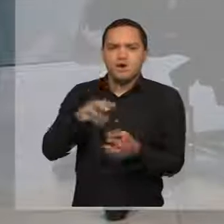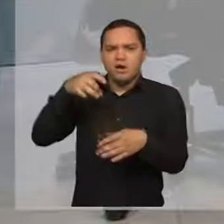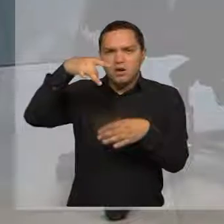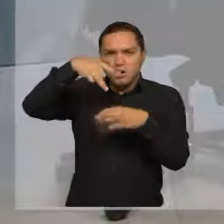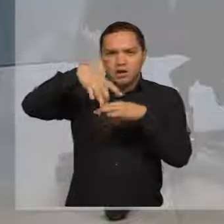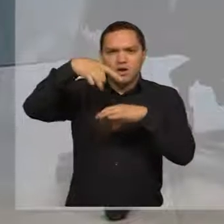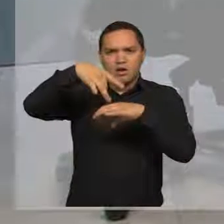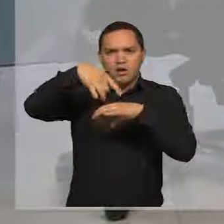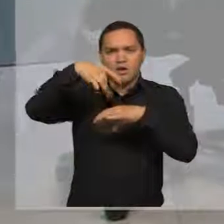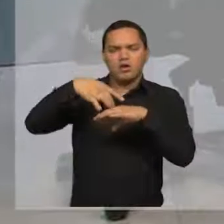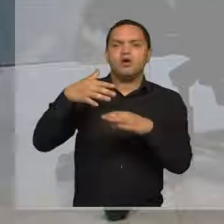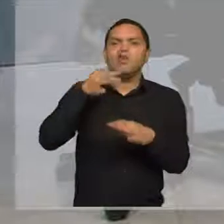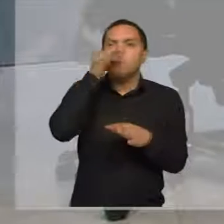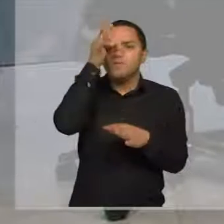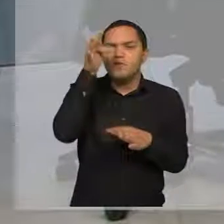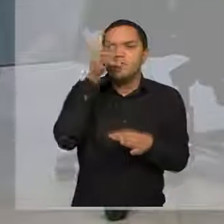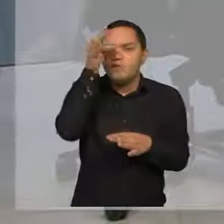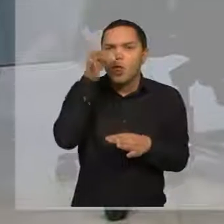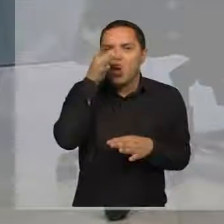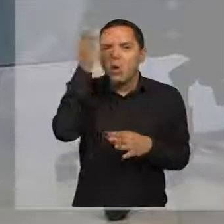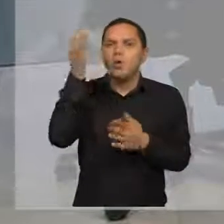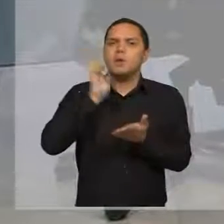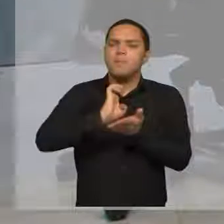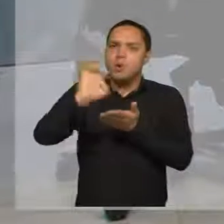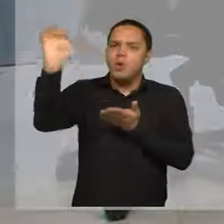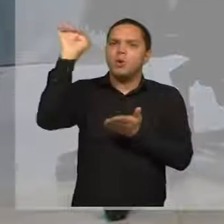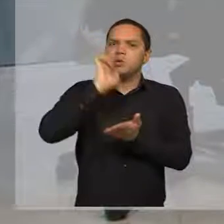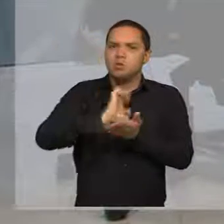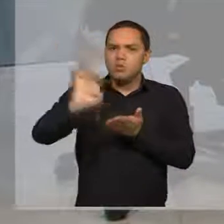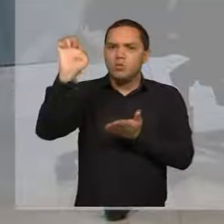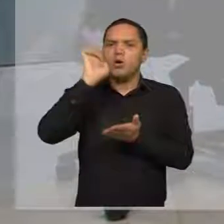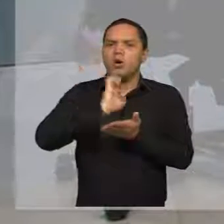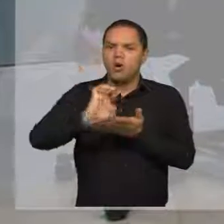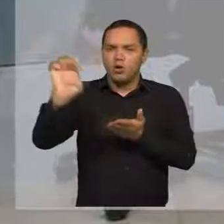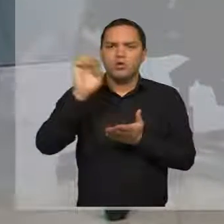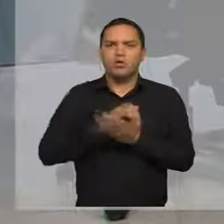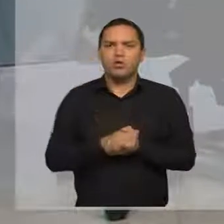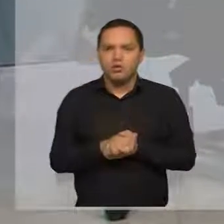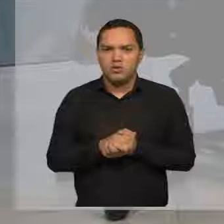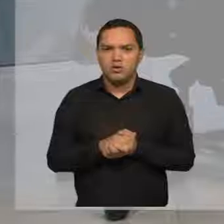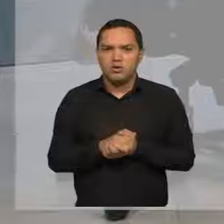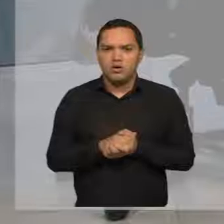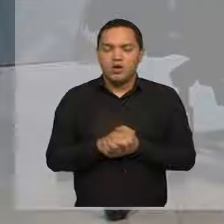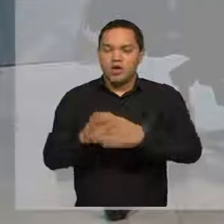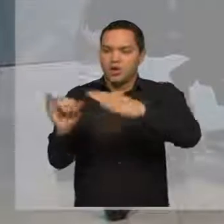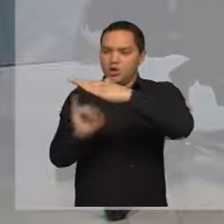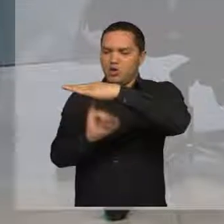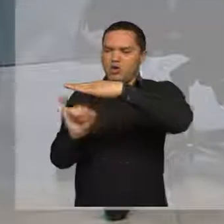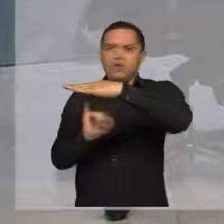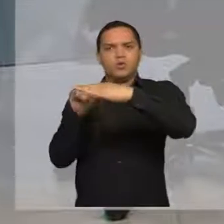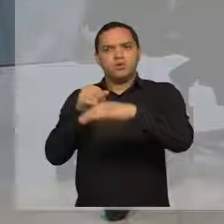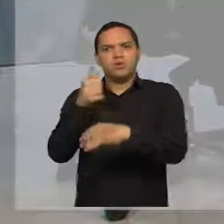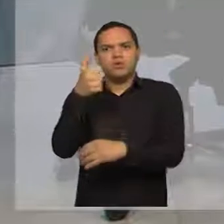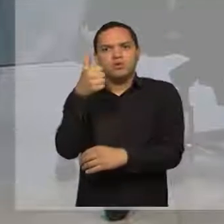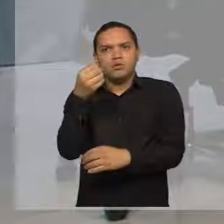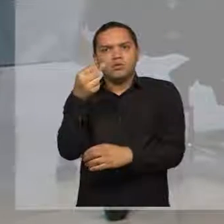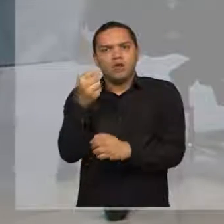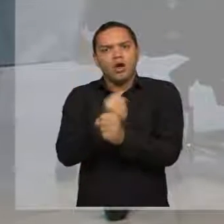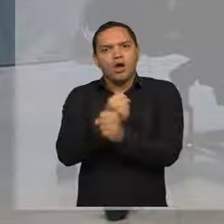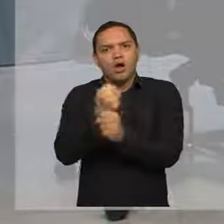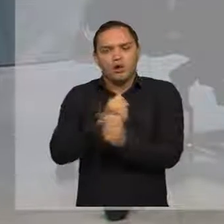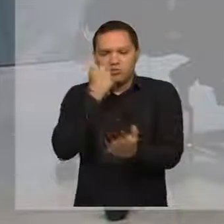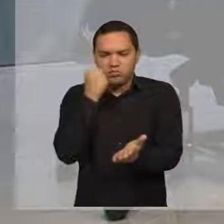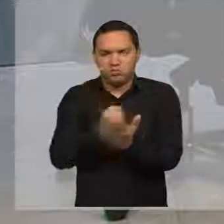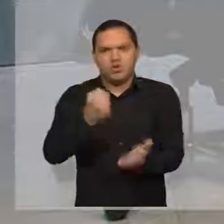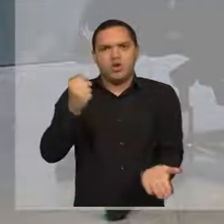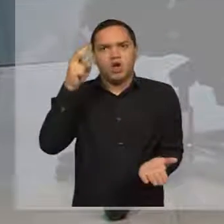e de flores, inclusive, mais recentemente, não pode. É uma instituição de 107 anos. Contra fatos no argumento. Está registrado na